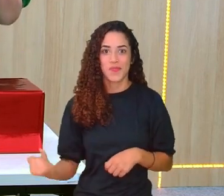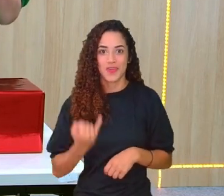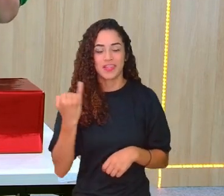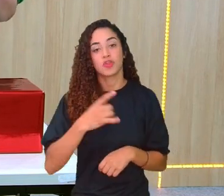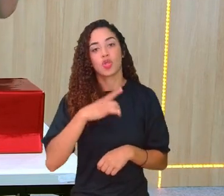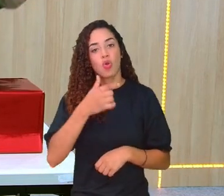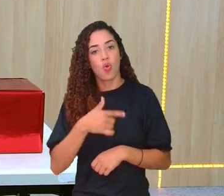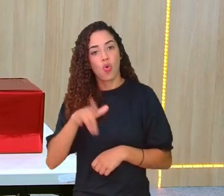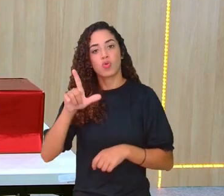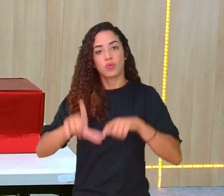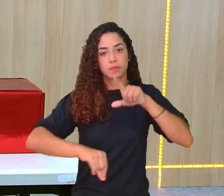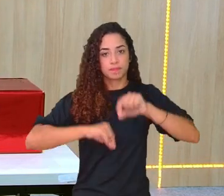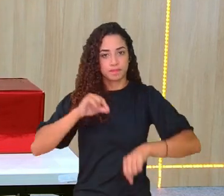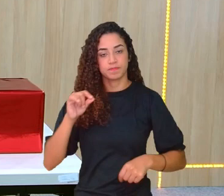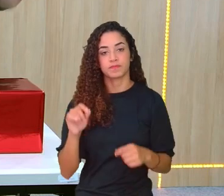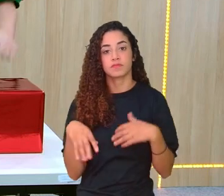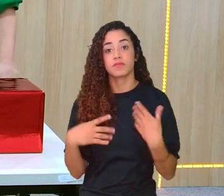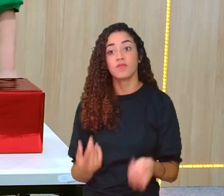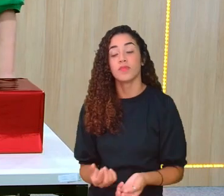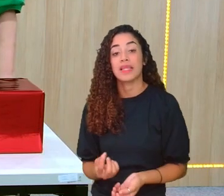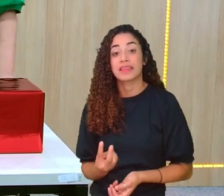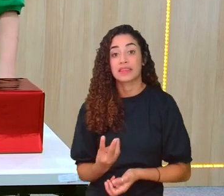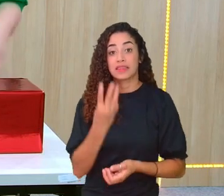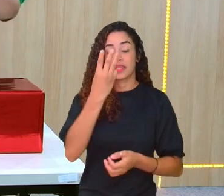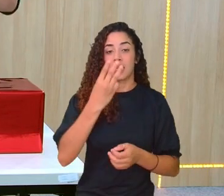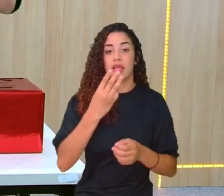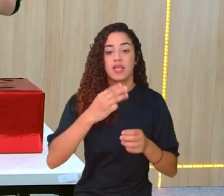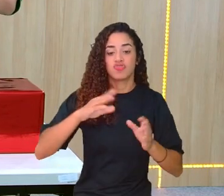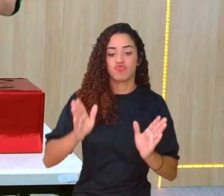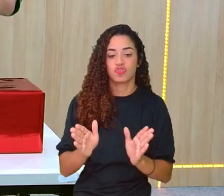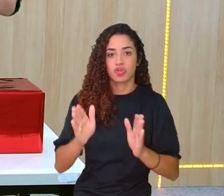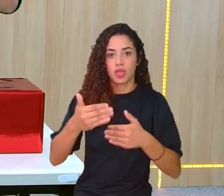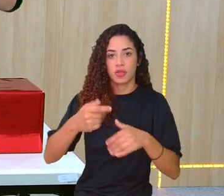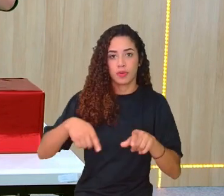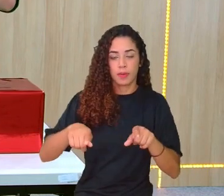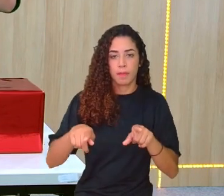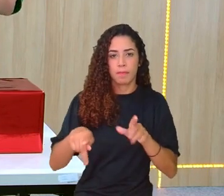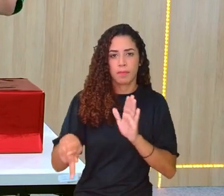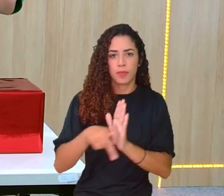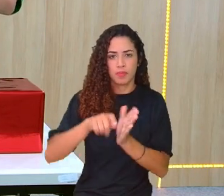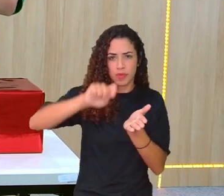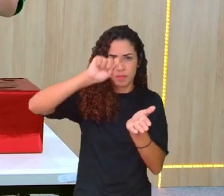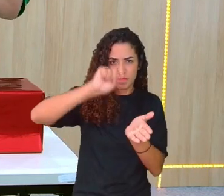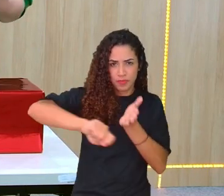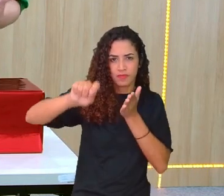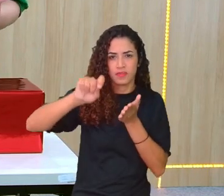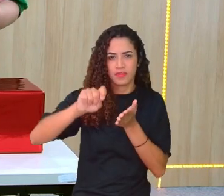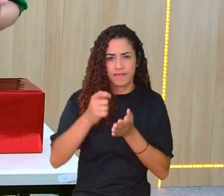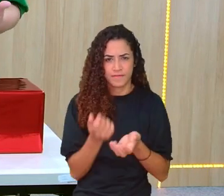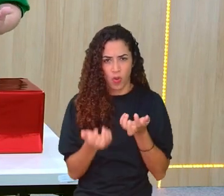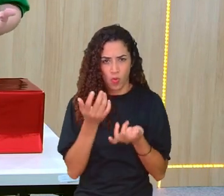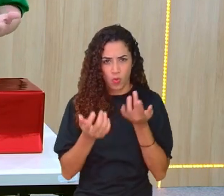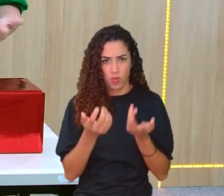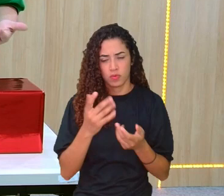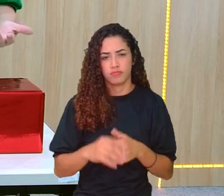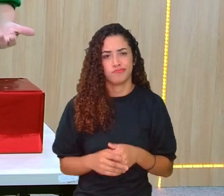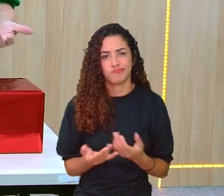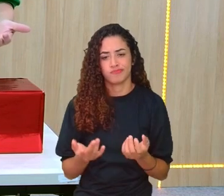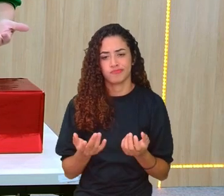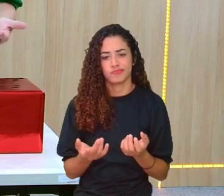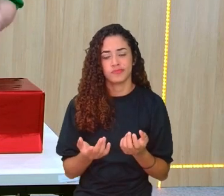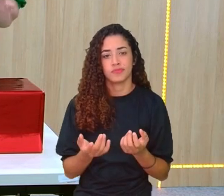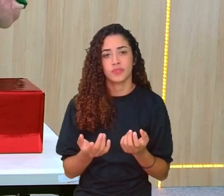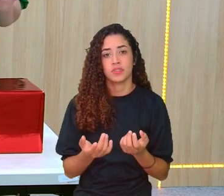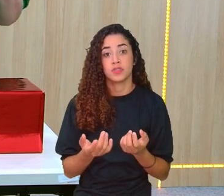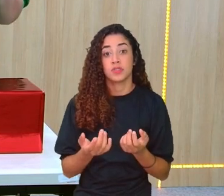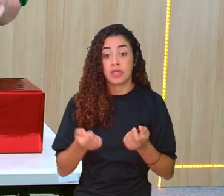Pega 3 caixas de fósforo. Caixa de fósforo seca, vazia, que ia para